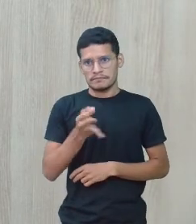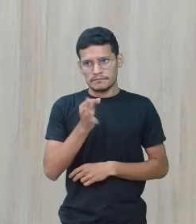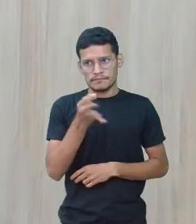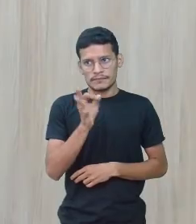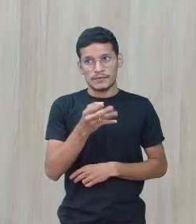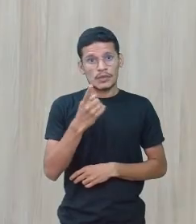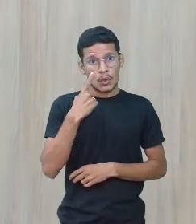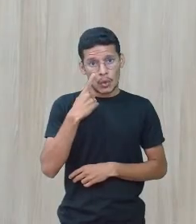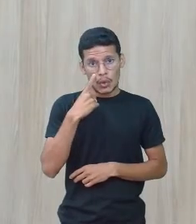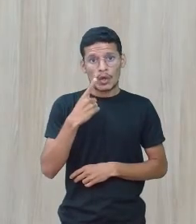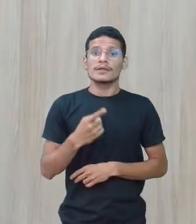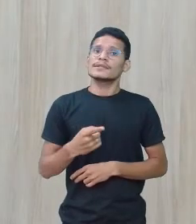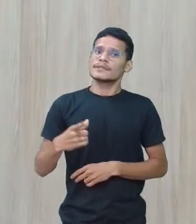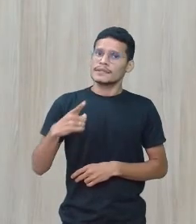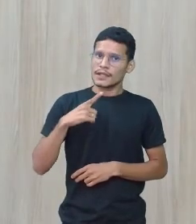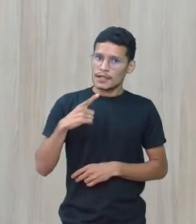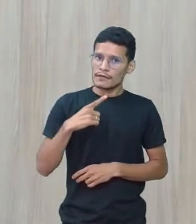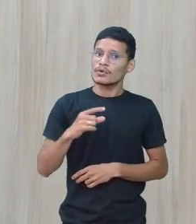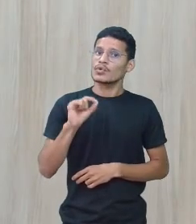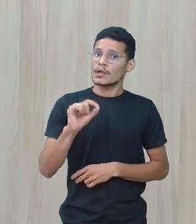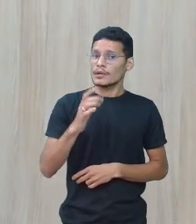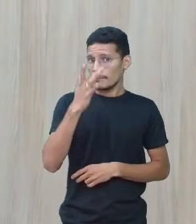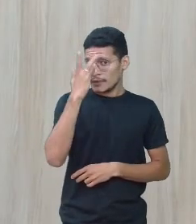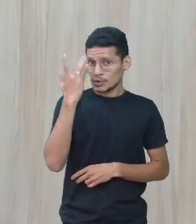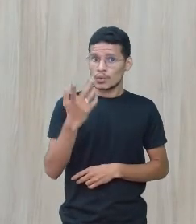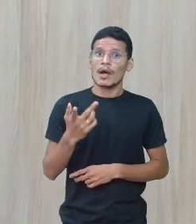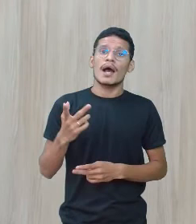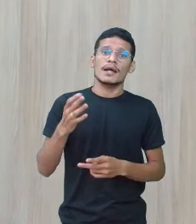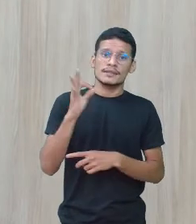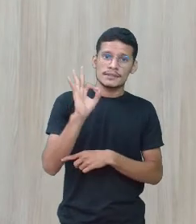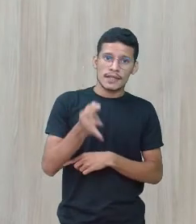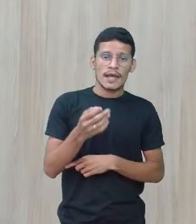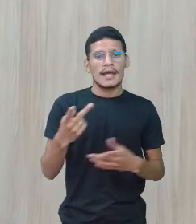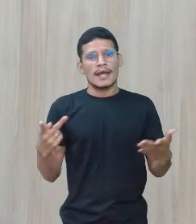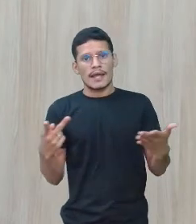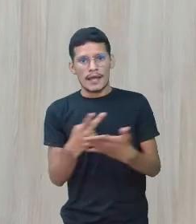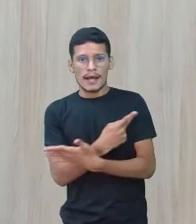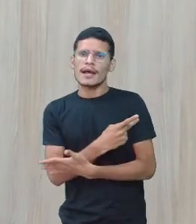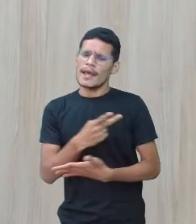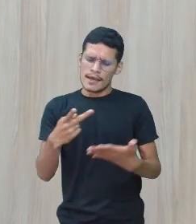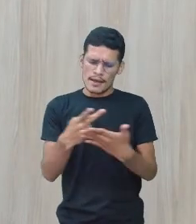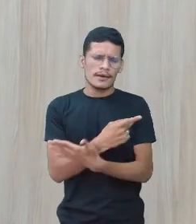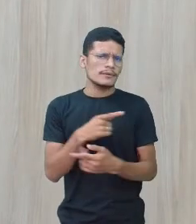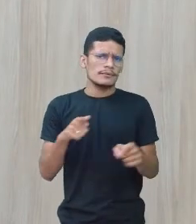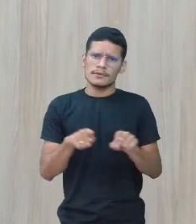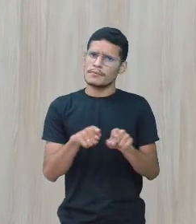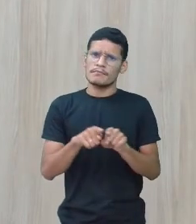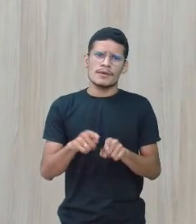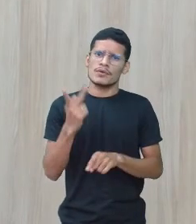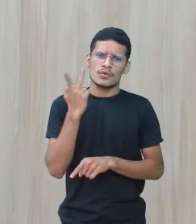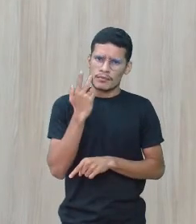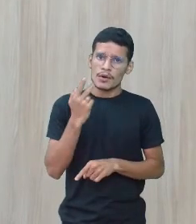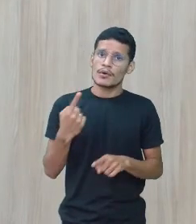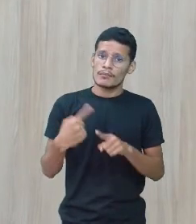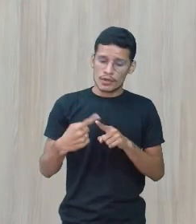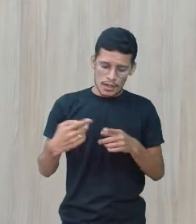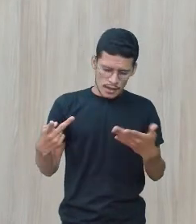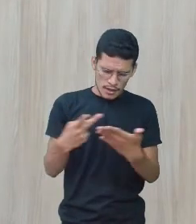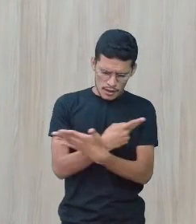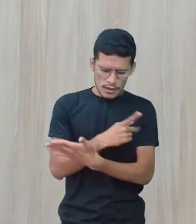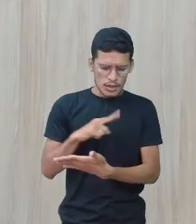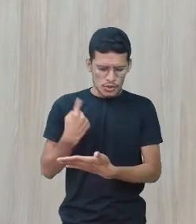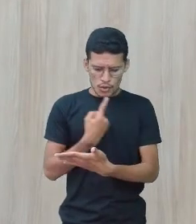maravilha. E a gente teve quem acertou e quem errou. E tudo bem, errar tudo bem também. Por quê? É através do erro que a gente